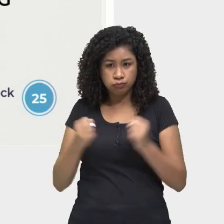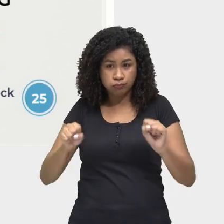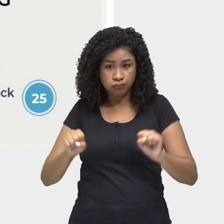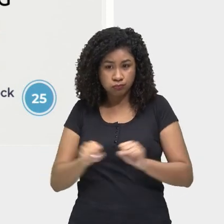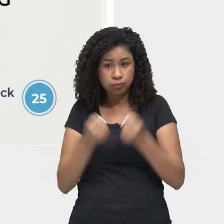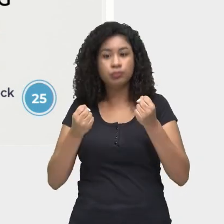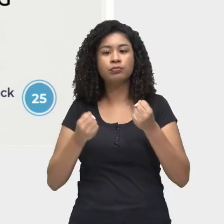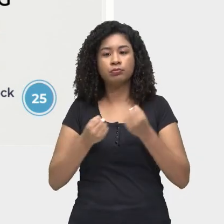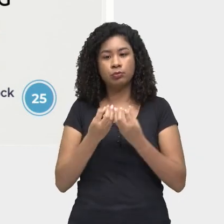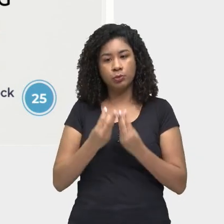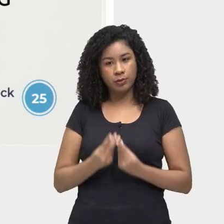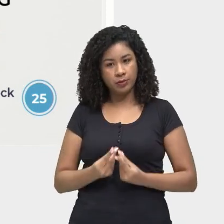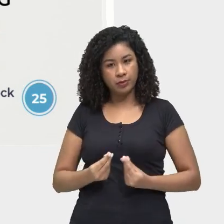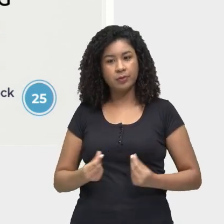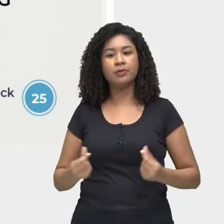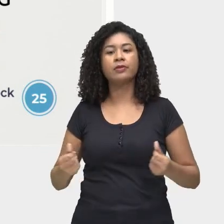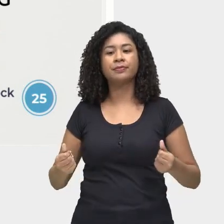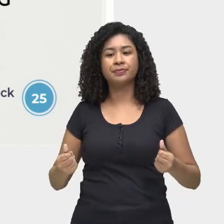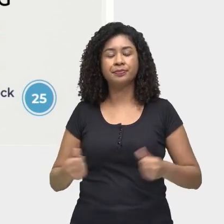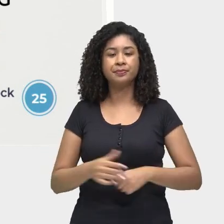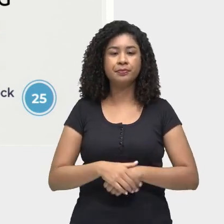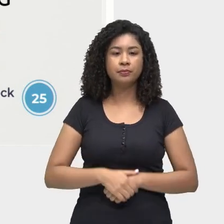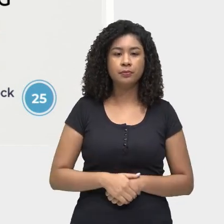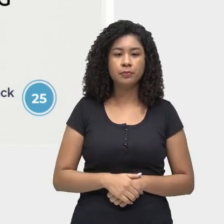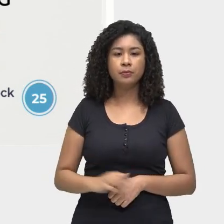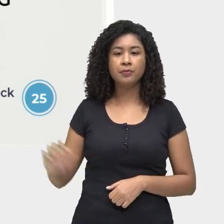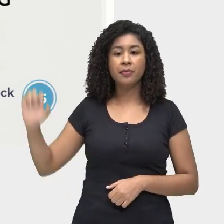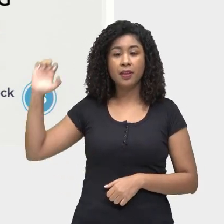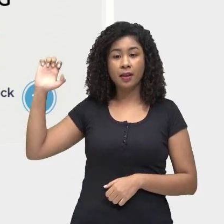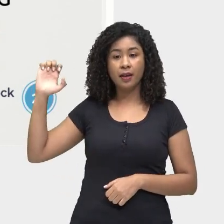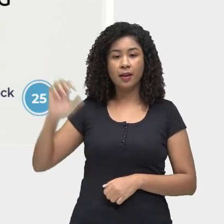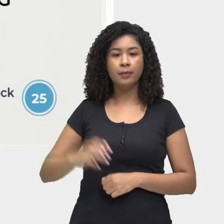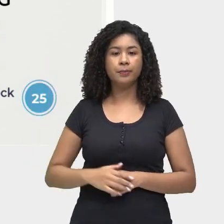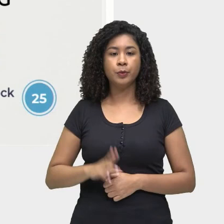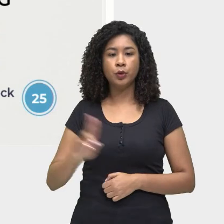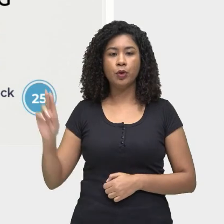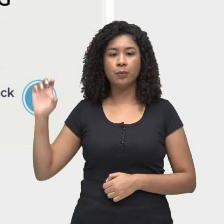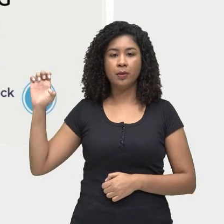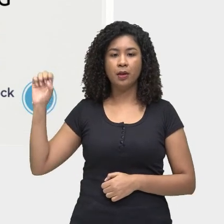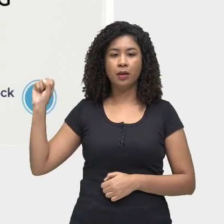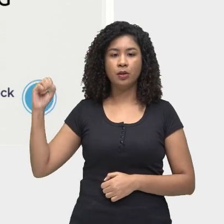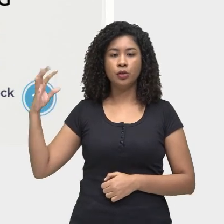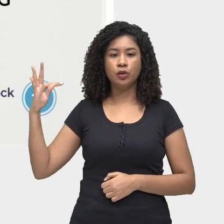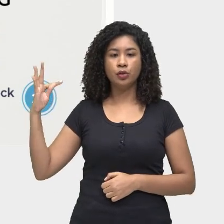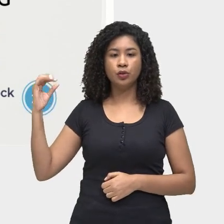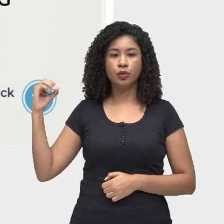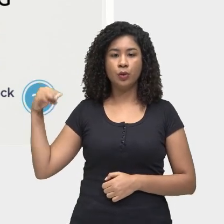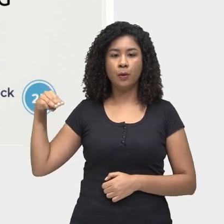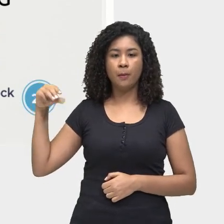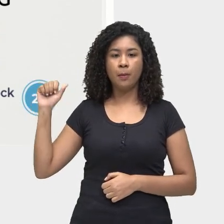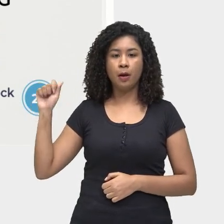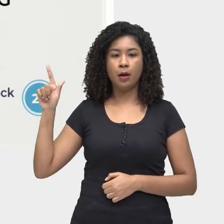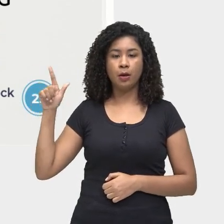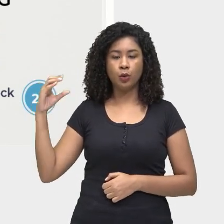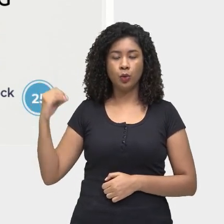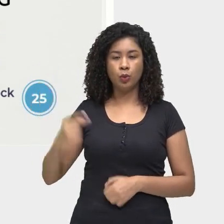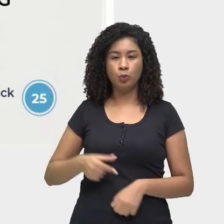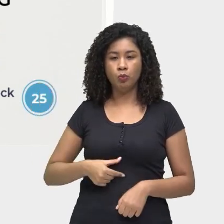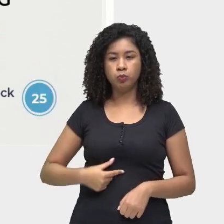digestório. A letra E é o estômago, né? E o estômago, gente,